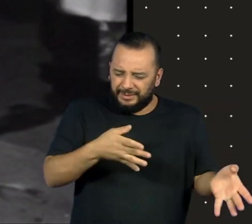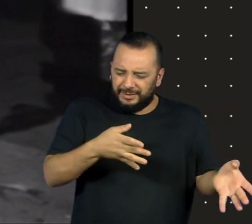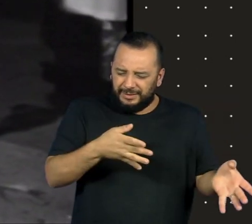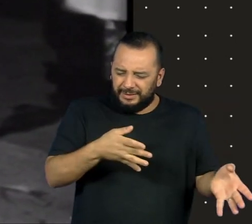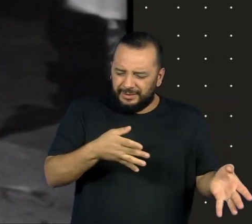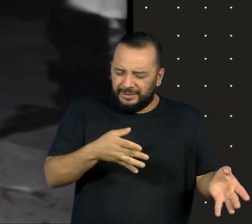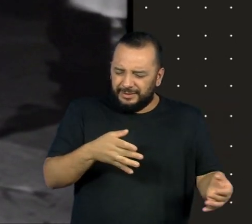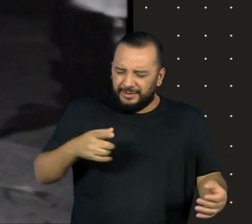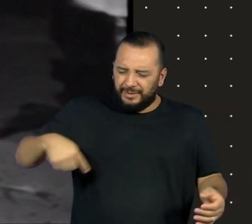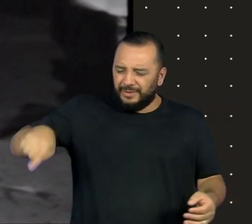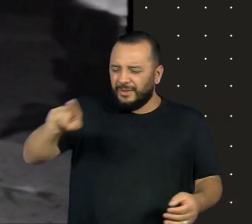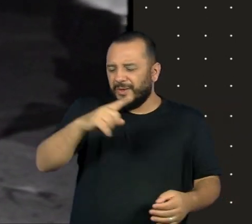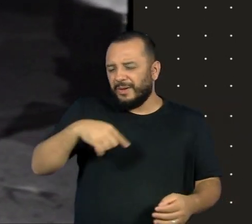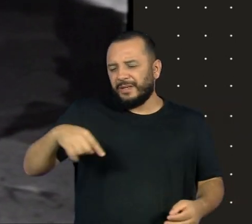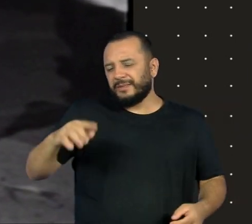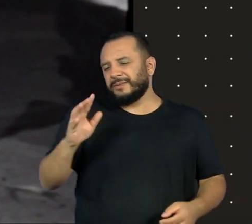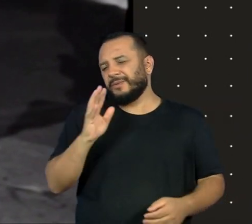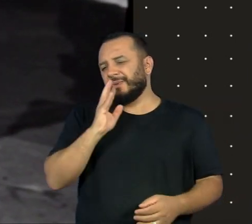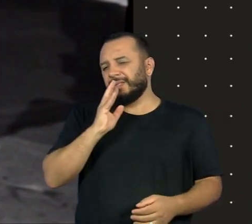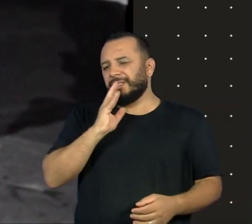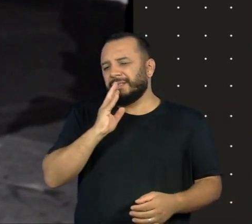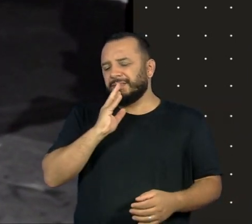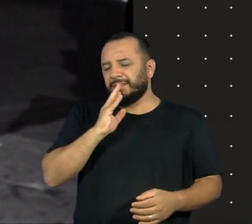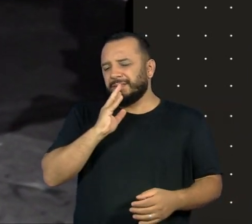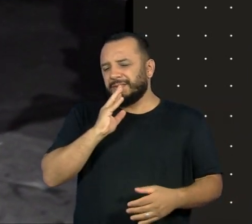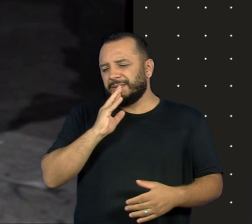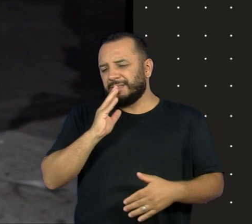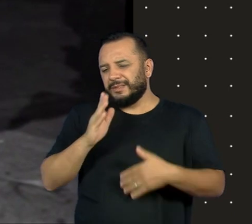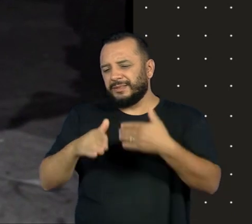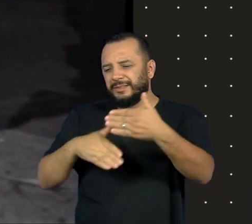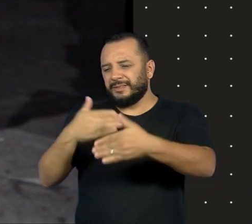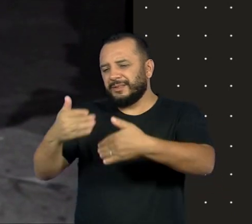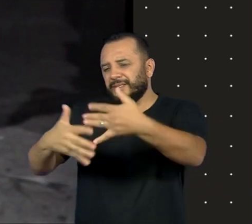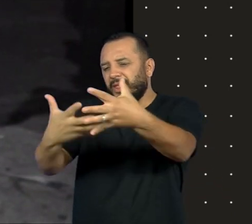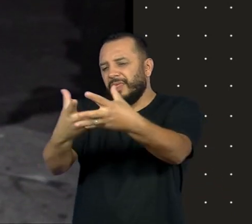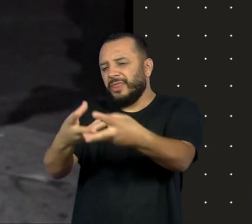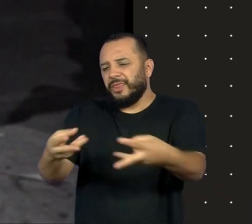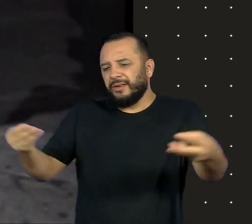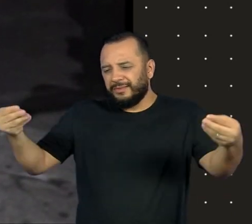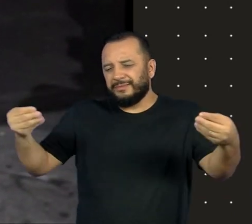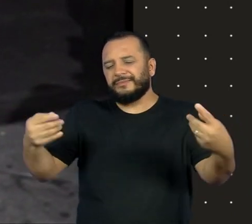conhecemos, de hora em diante terá de ser desconhecido.